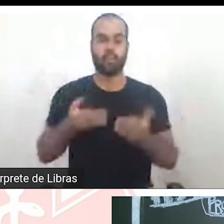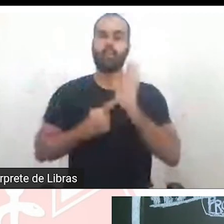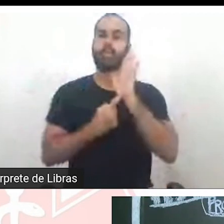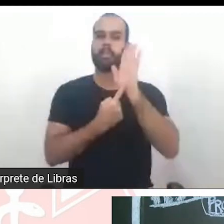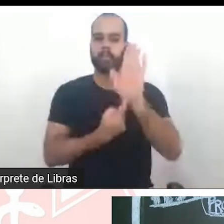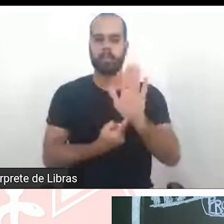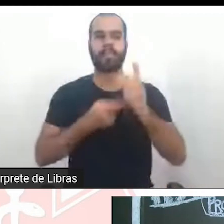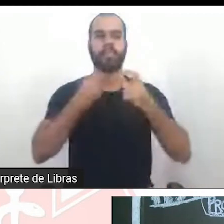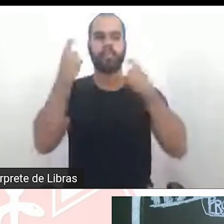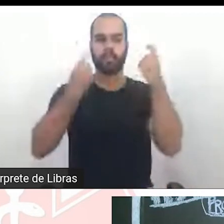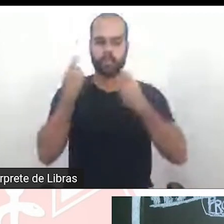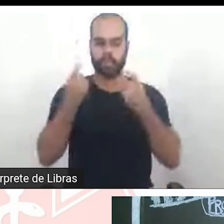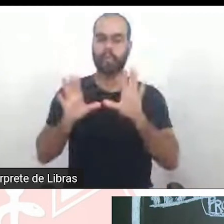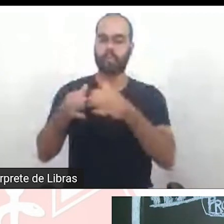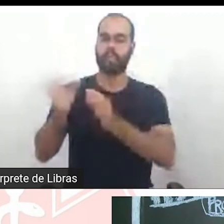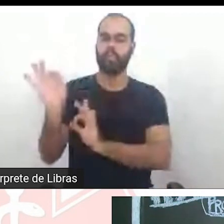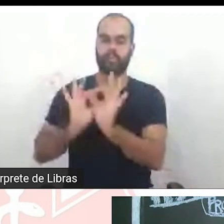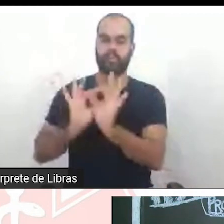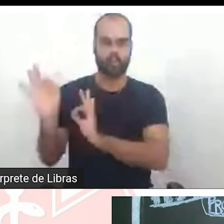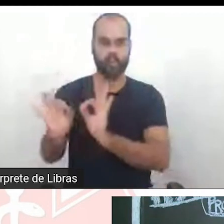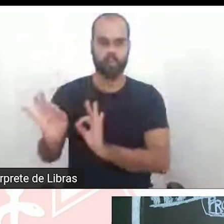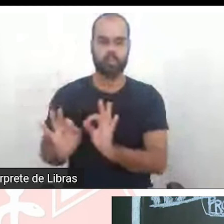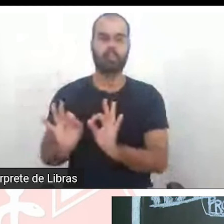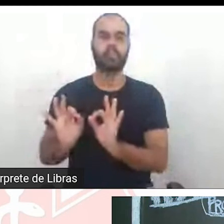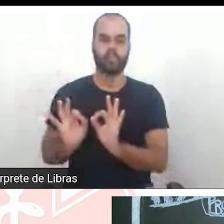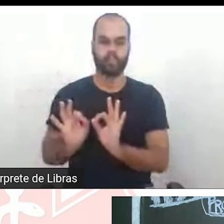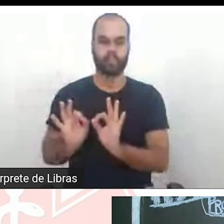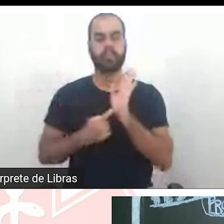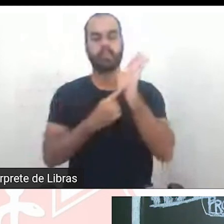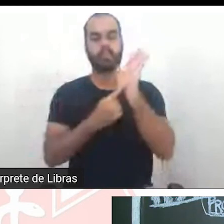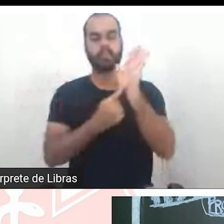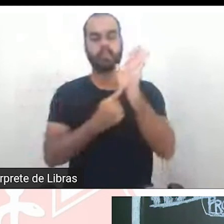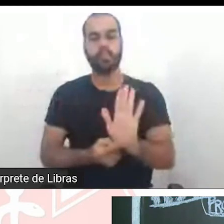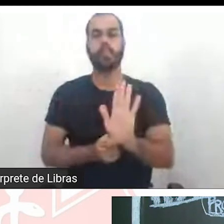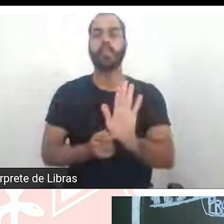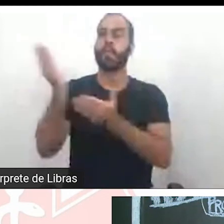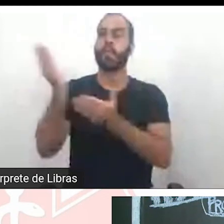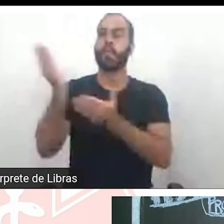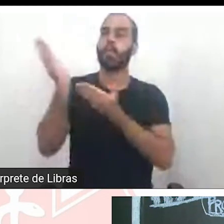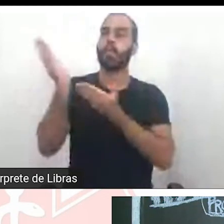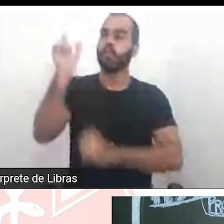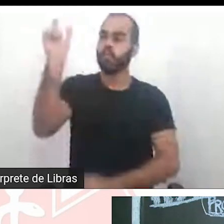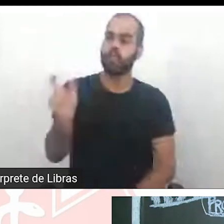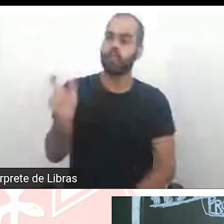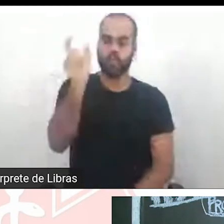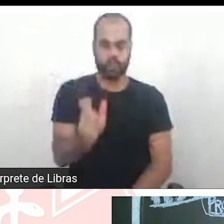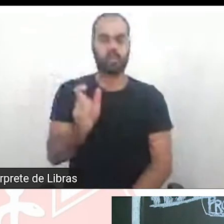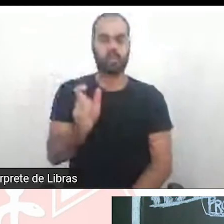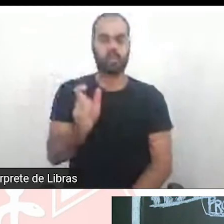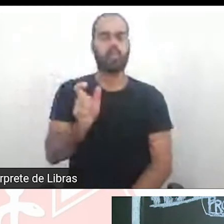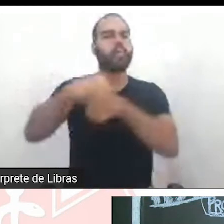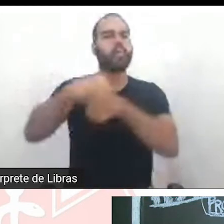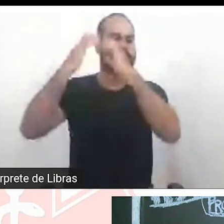uma pessoa que pudesse realmente refletir o que de fato está acontecendo hoje, sem